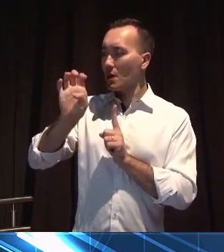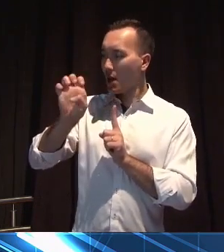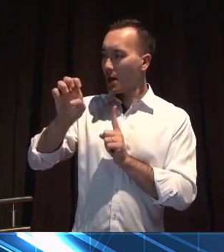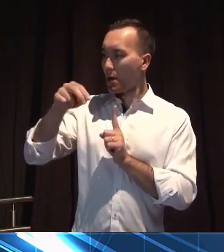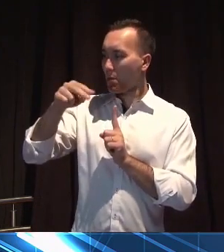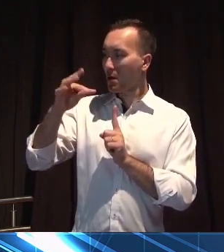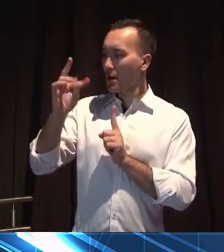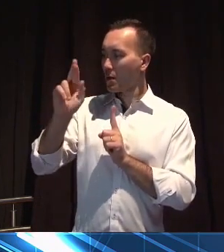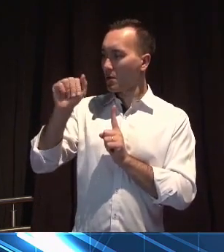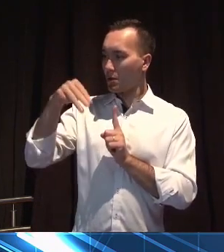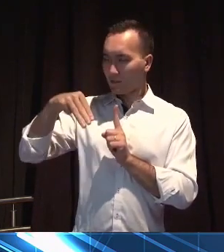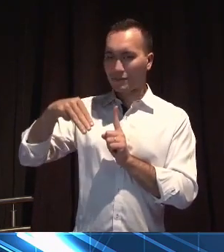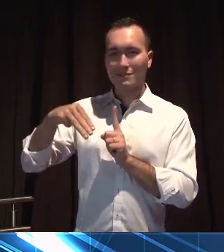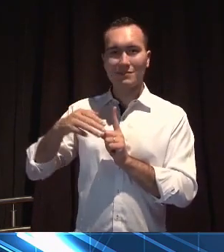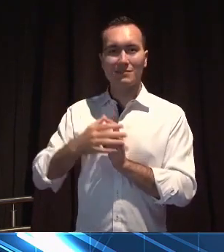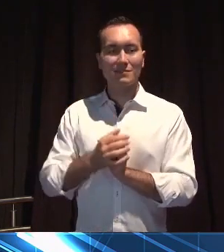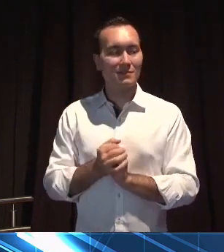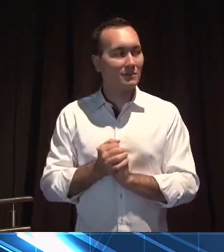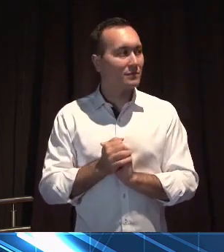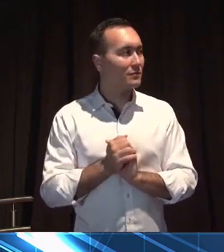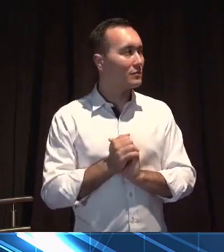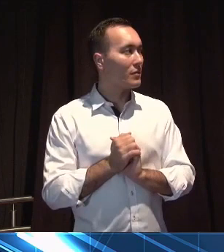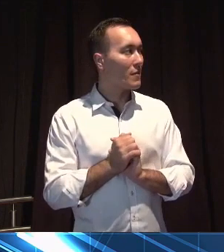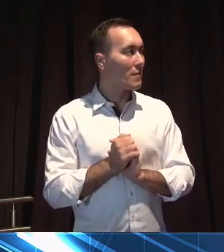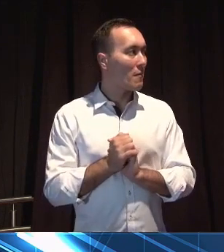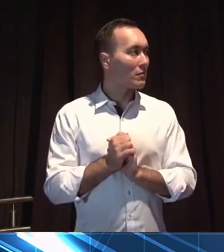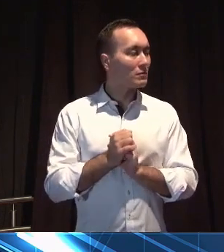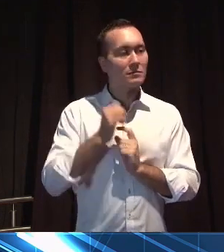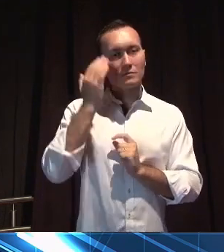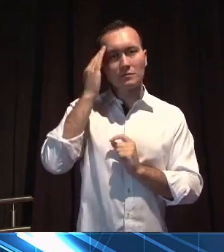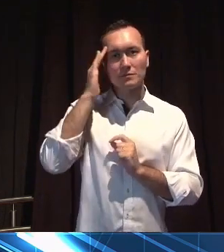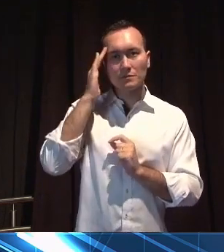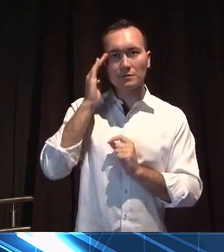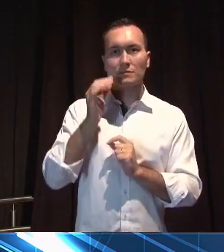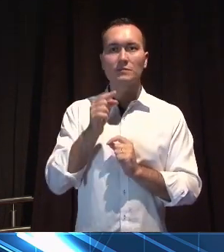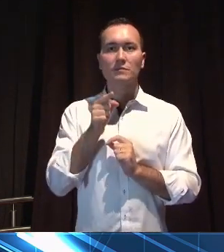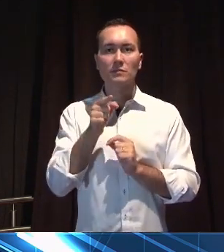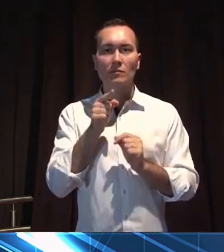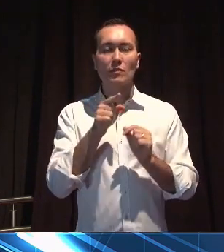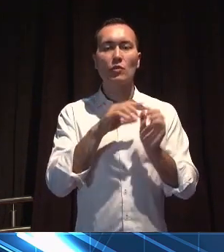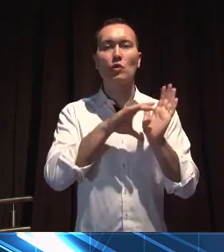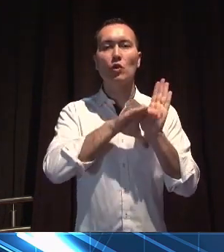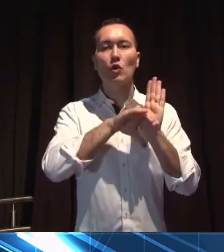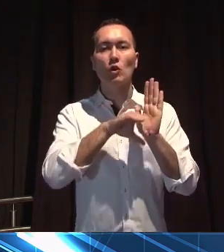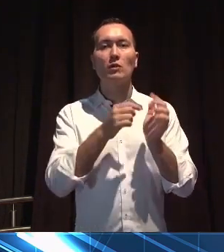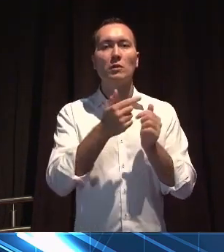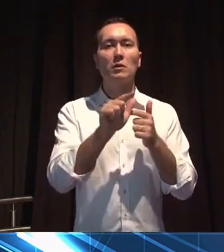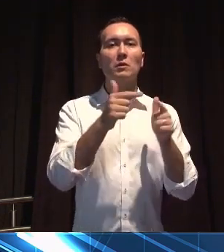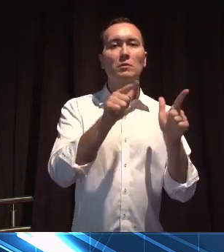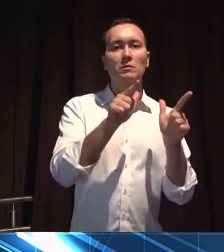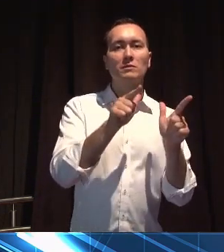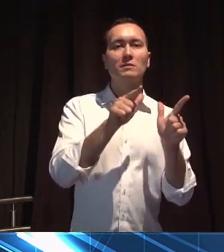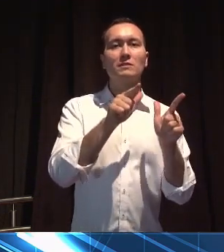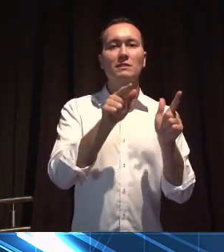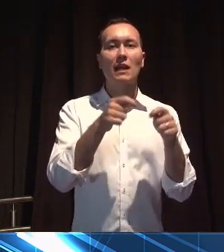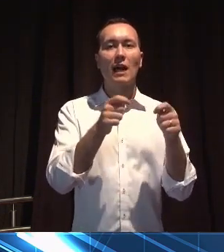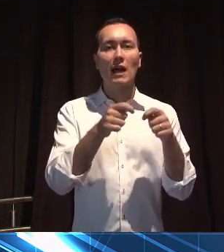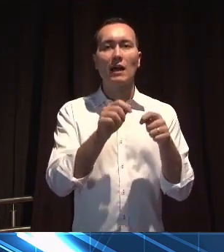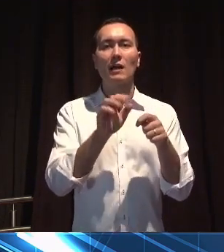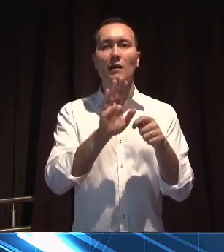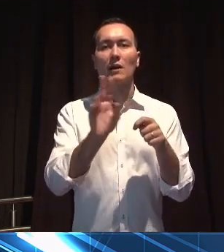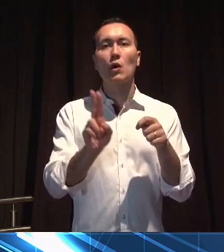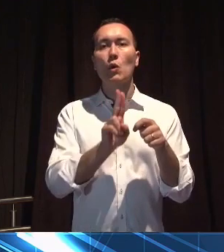proteger implementações alternativas por detrás de Abstrações E aí é então pensa só